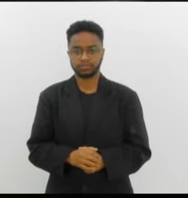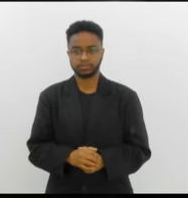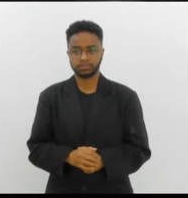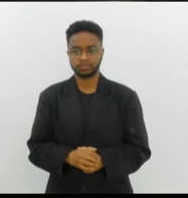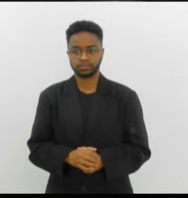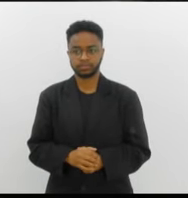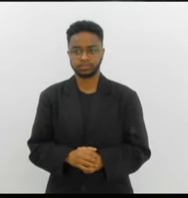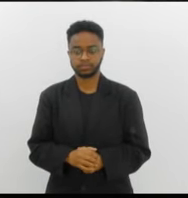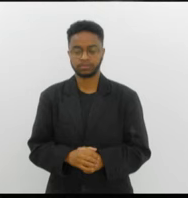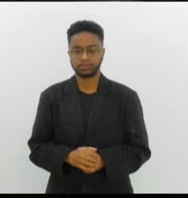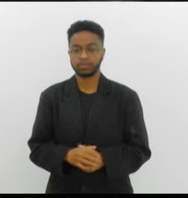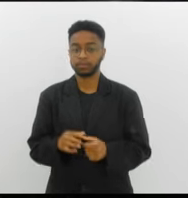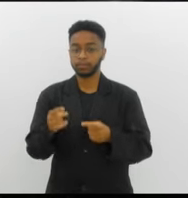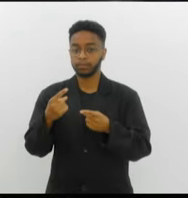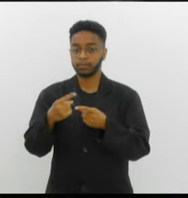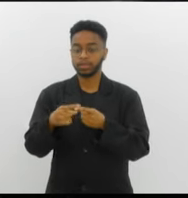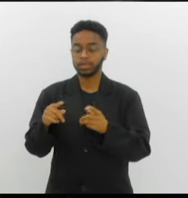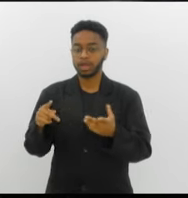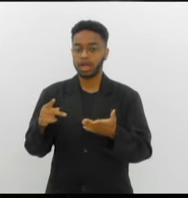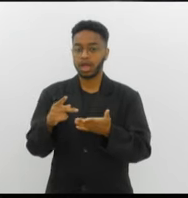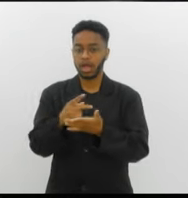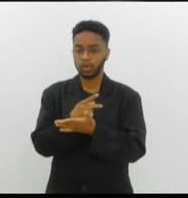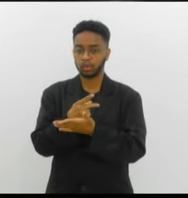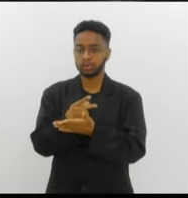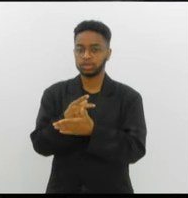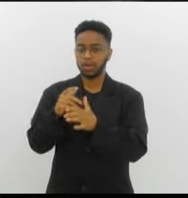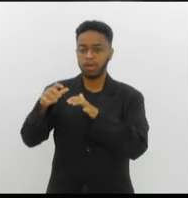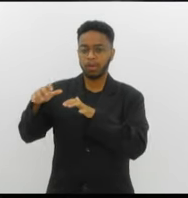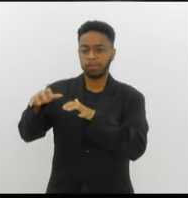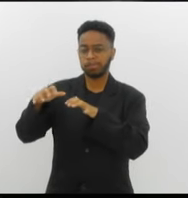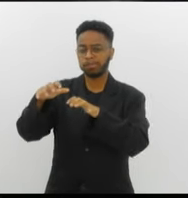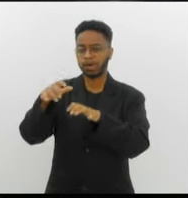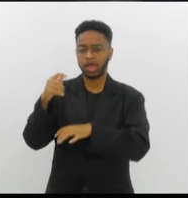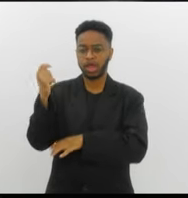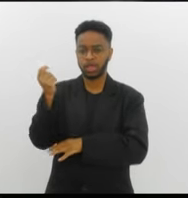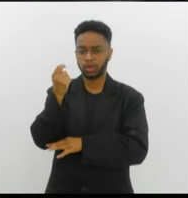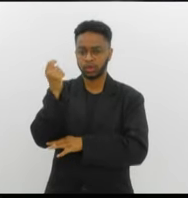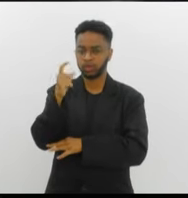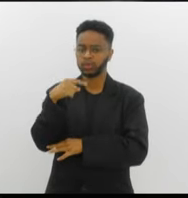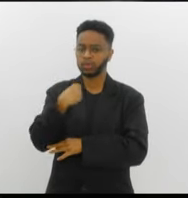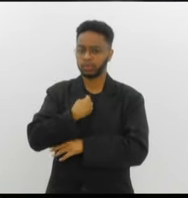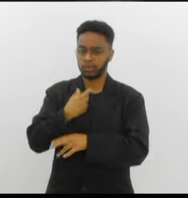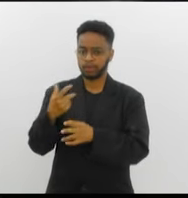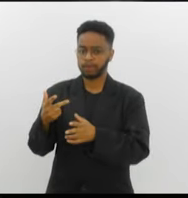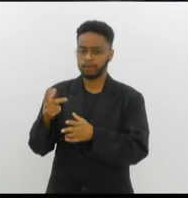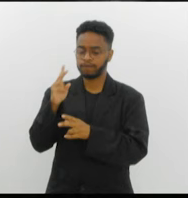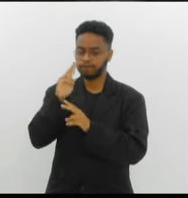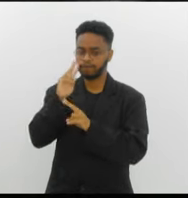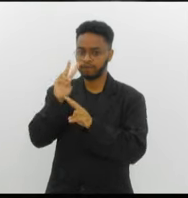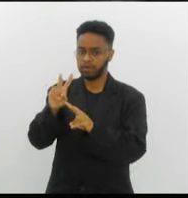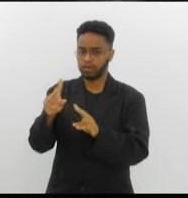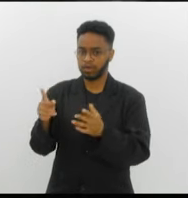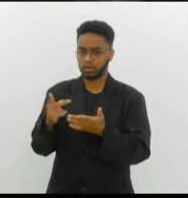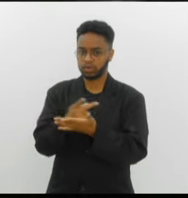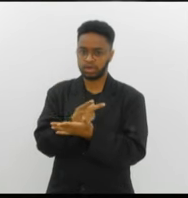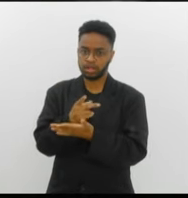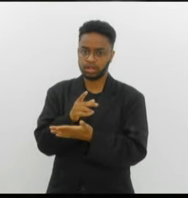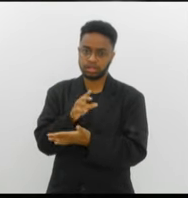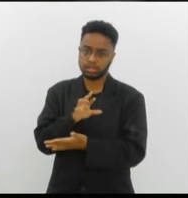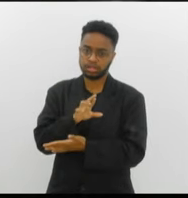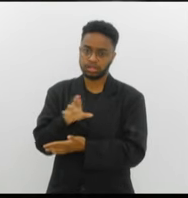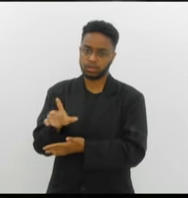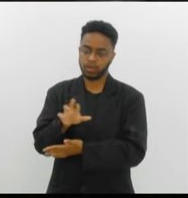O acidente do Rio Grande do Sul, aquela grande tragédia, não é